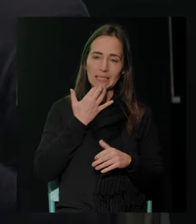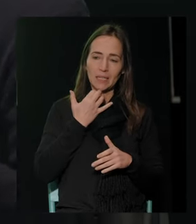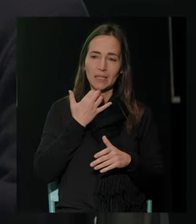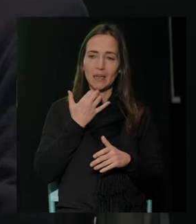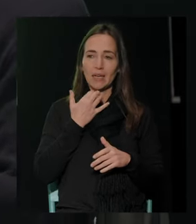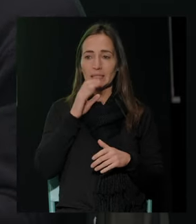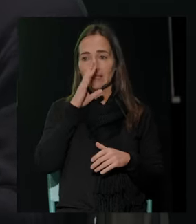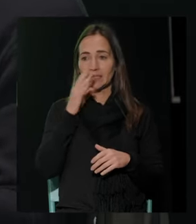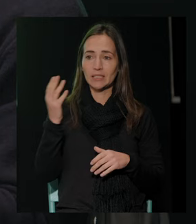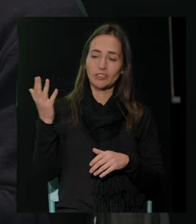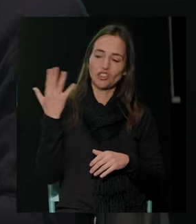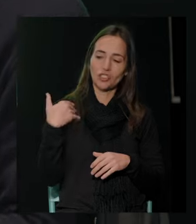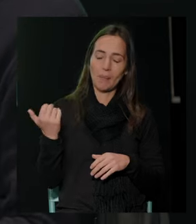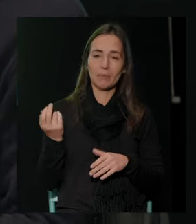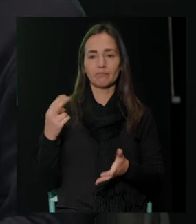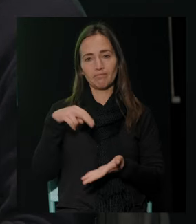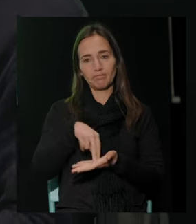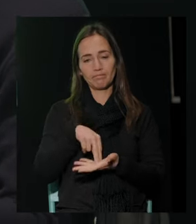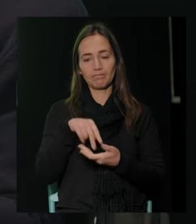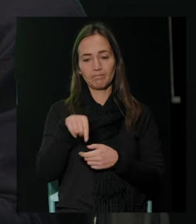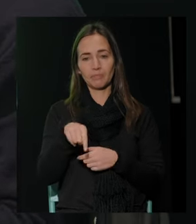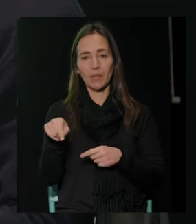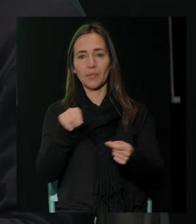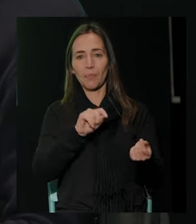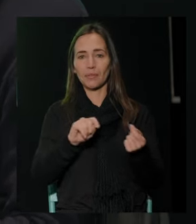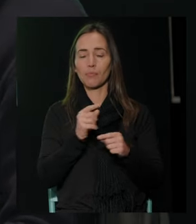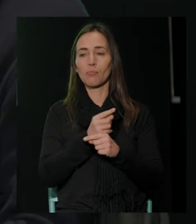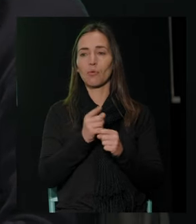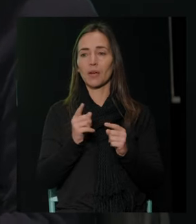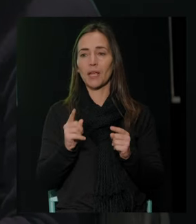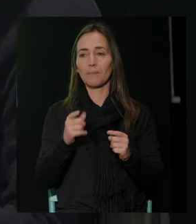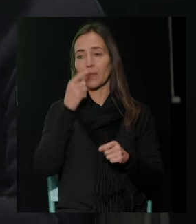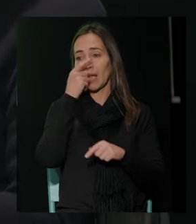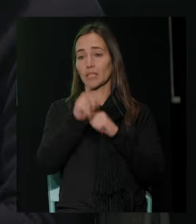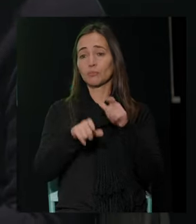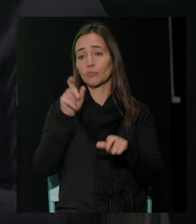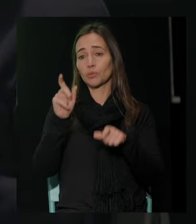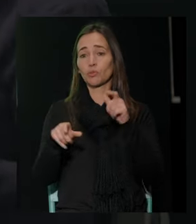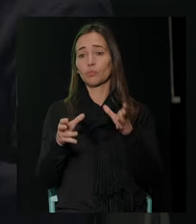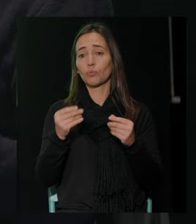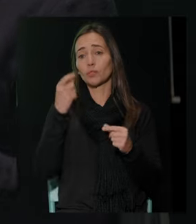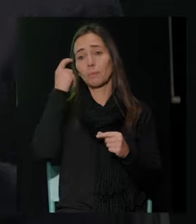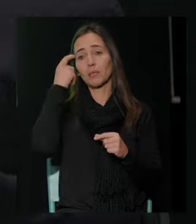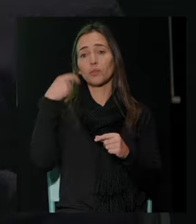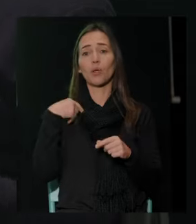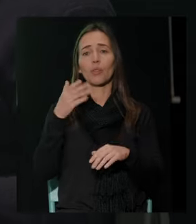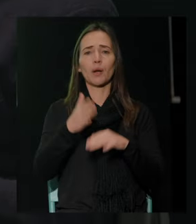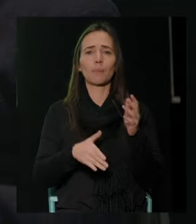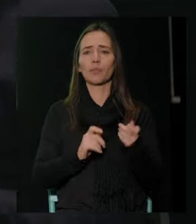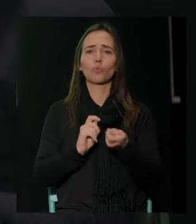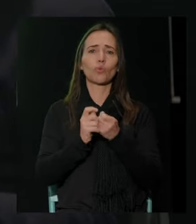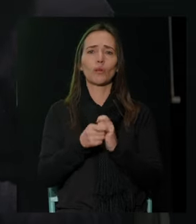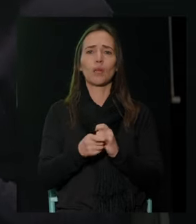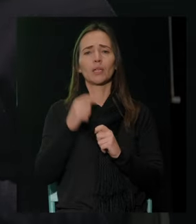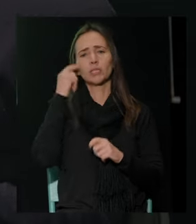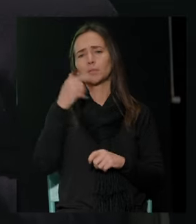quando sou convocado para este tipo de debates, porque as pessoas, há muitas pessoas que pensam que eu de repente me tornei num